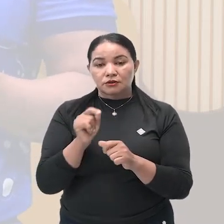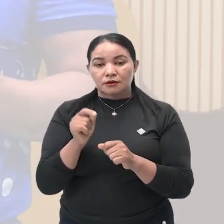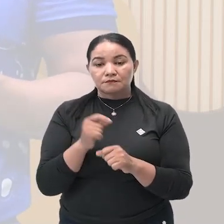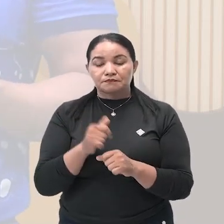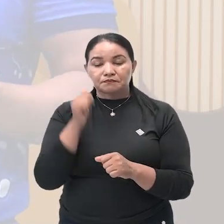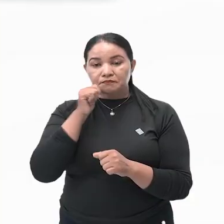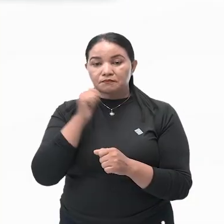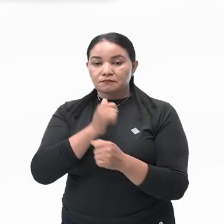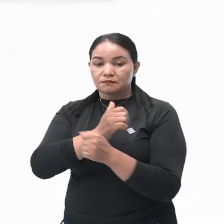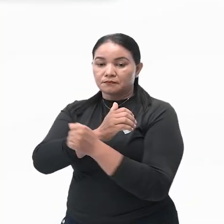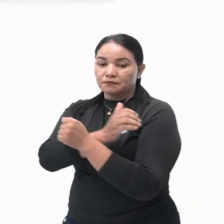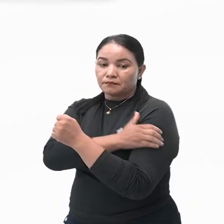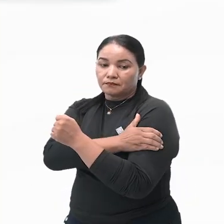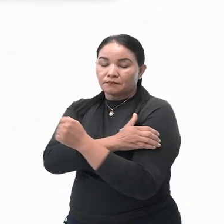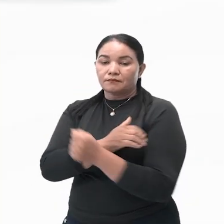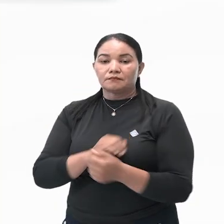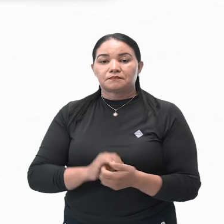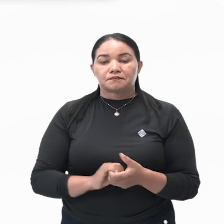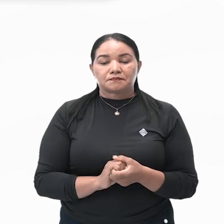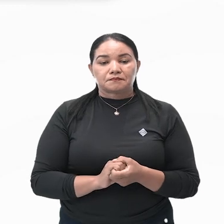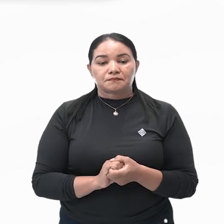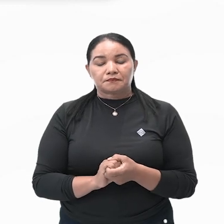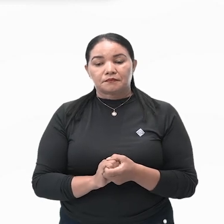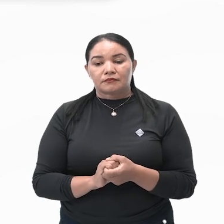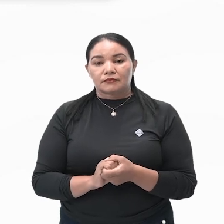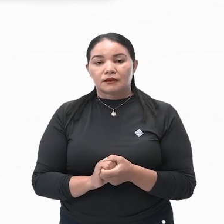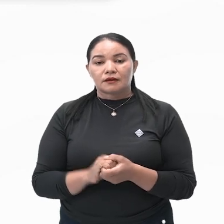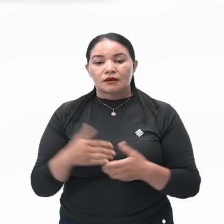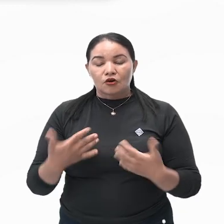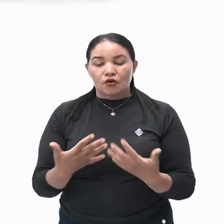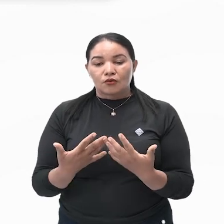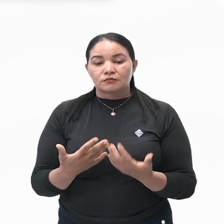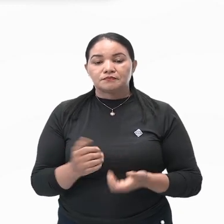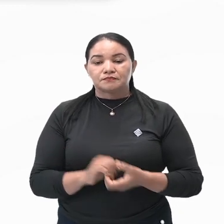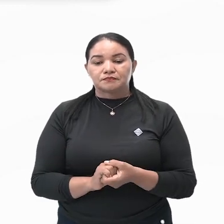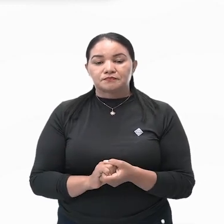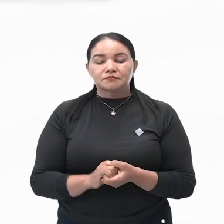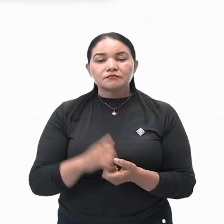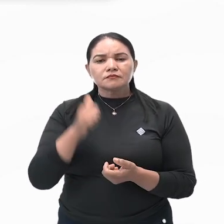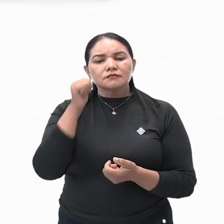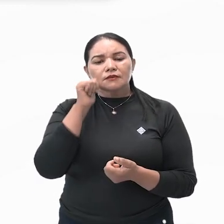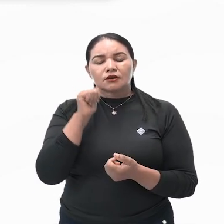feminista. Acompanhe comigo. Bem, o movimento feminista